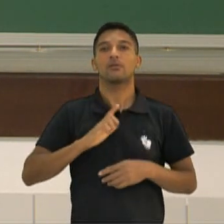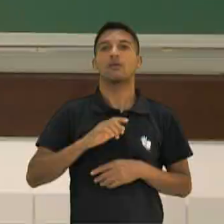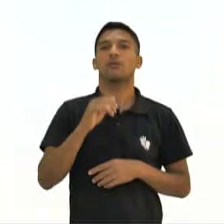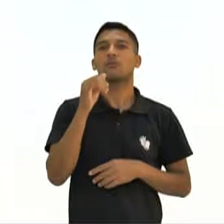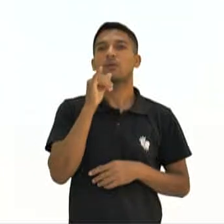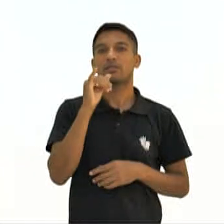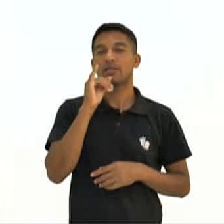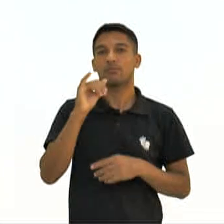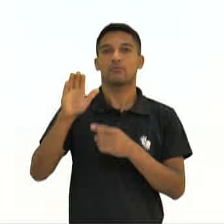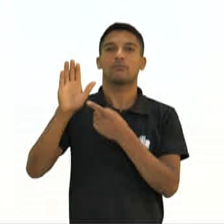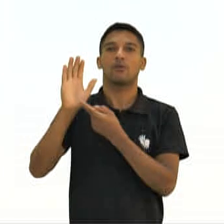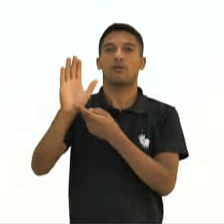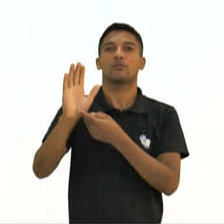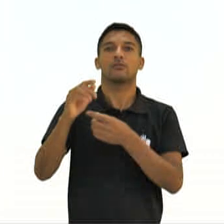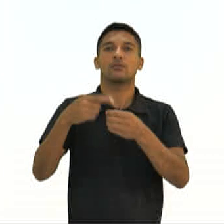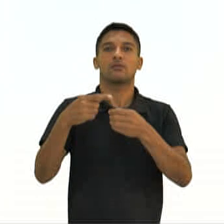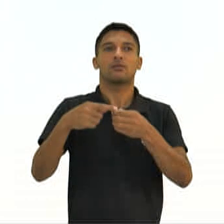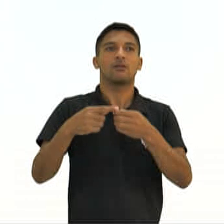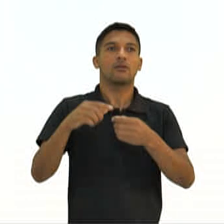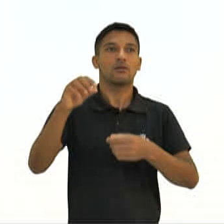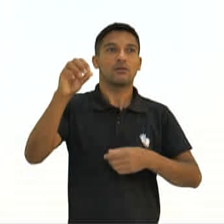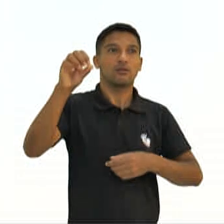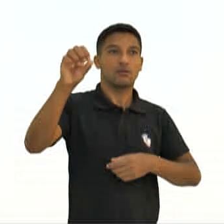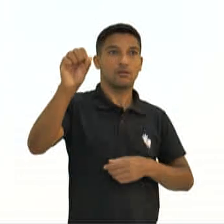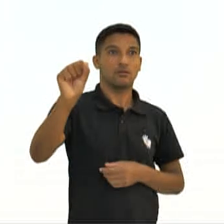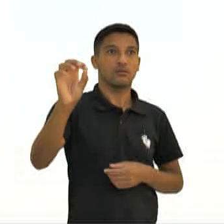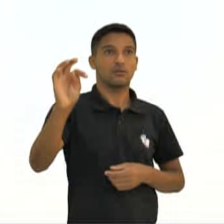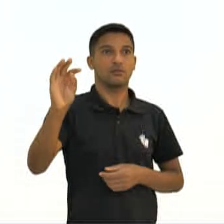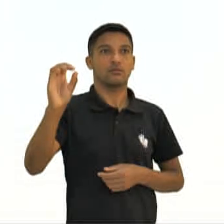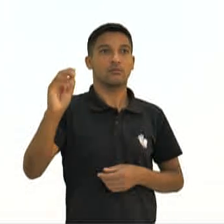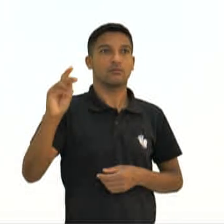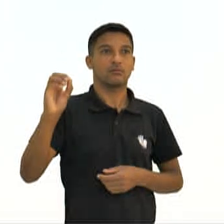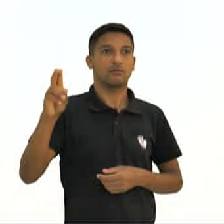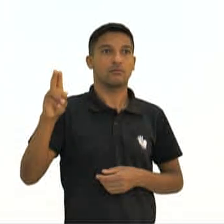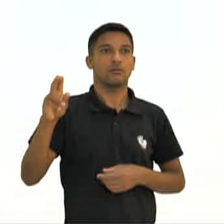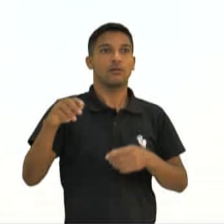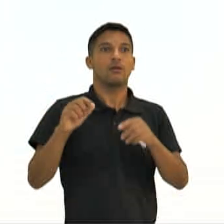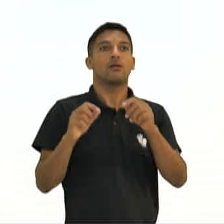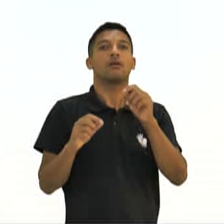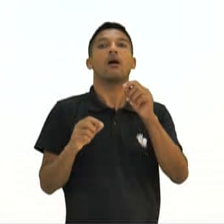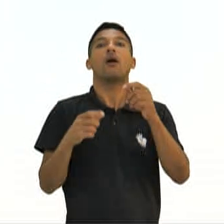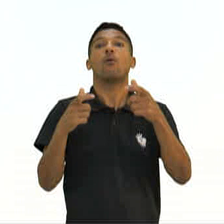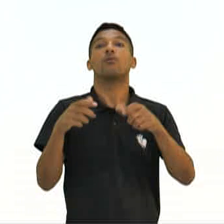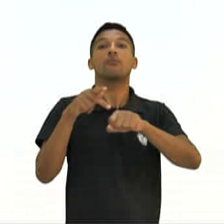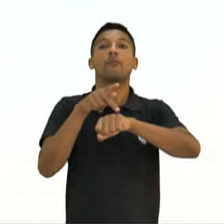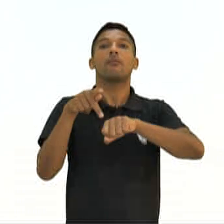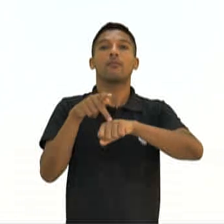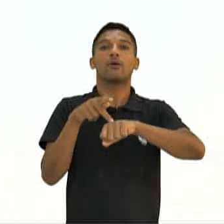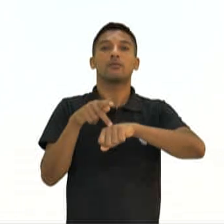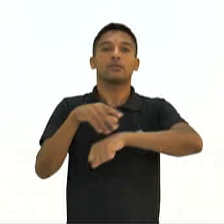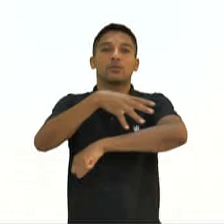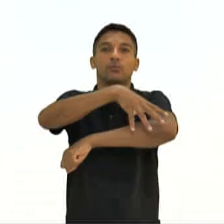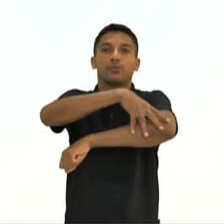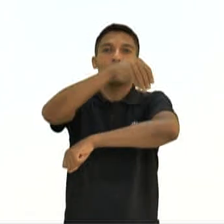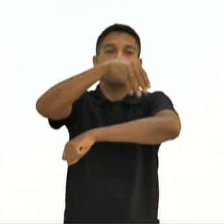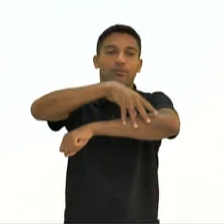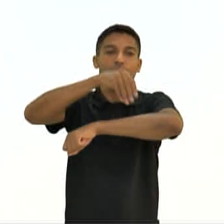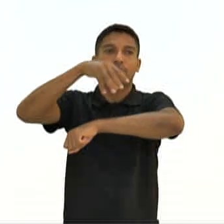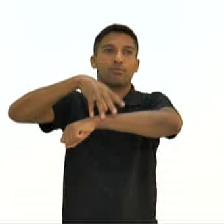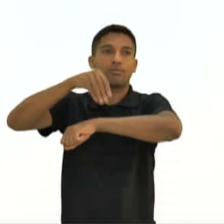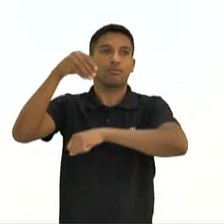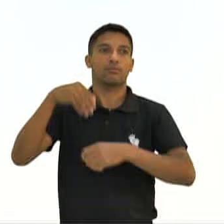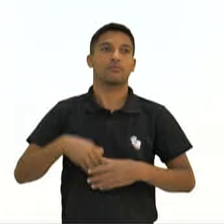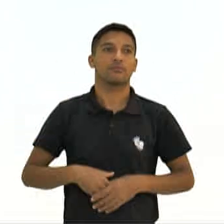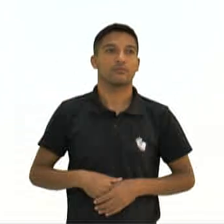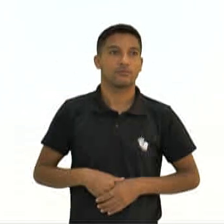na Suécia. Já nos anos 90, esse bairro de Hammarby Sjöstad, ele vem sendo desenvolvido aqui